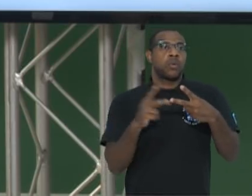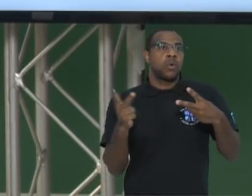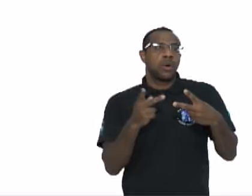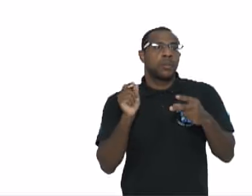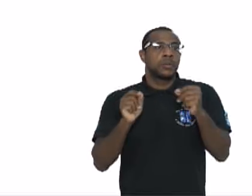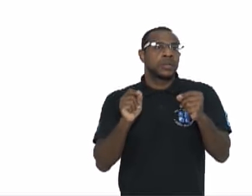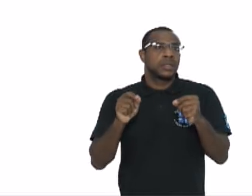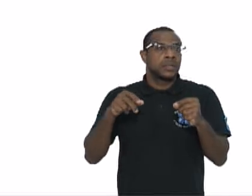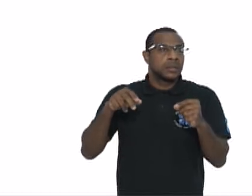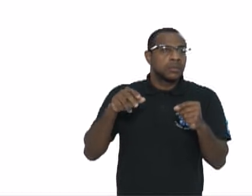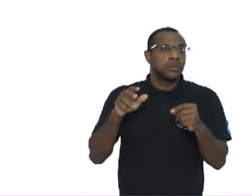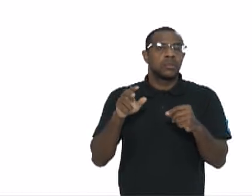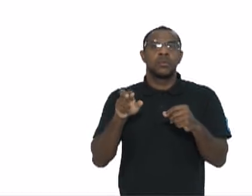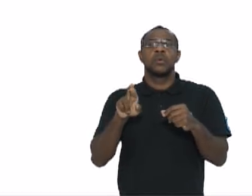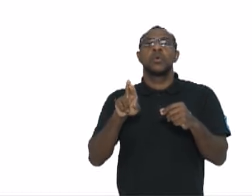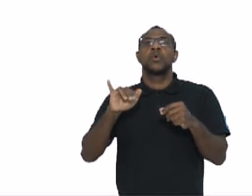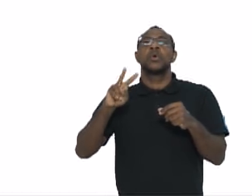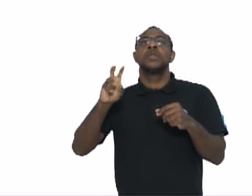pensar.